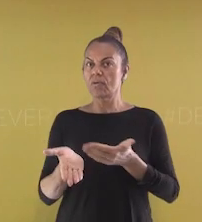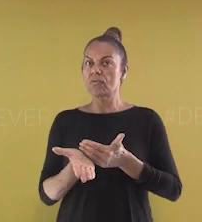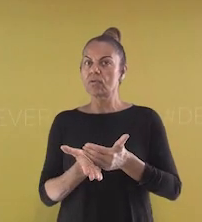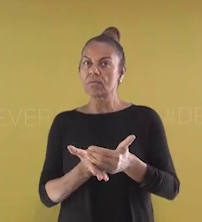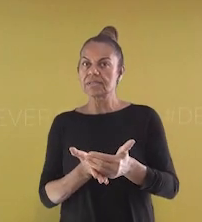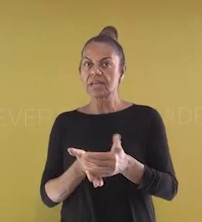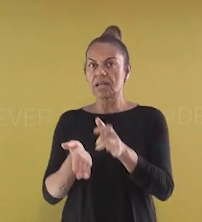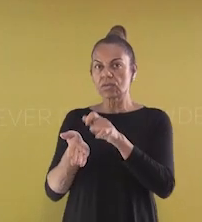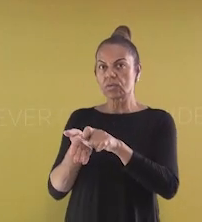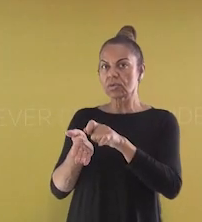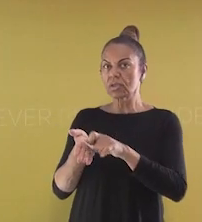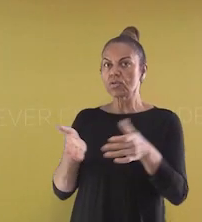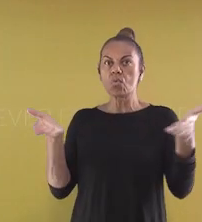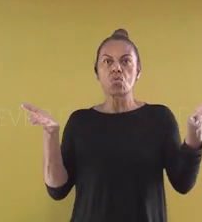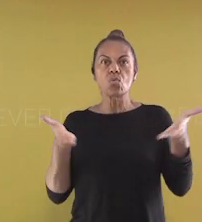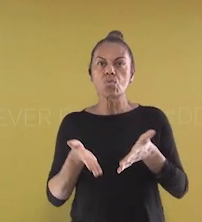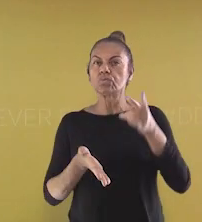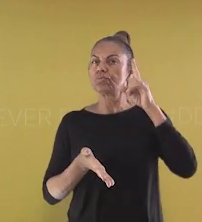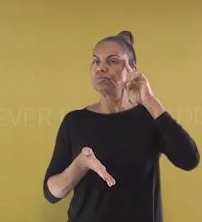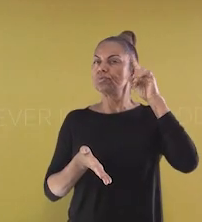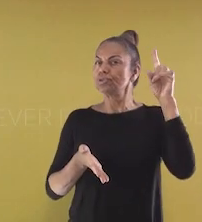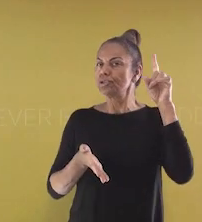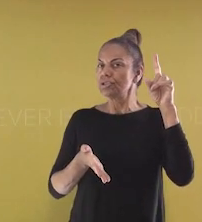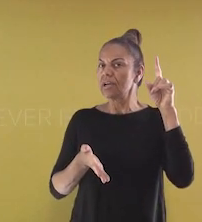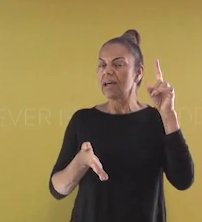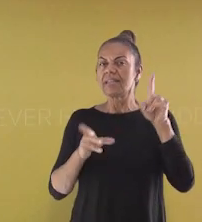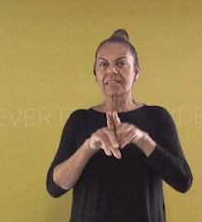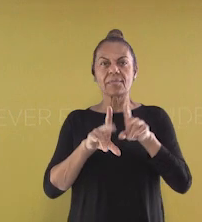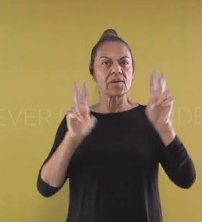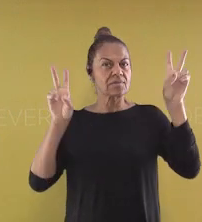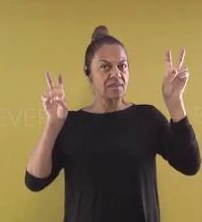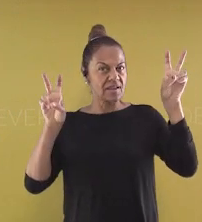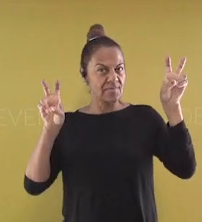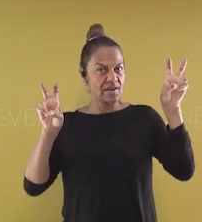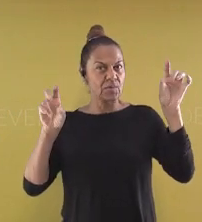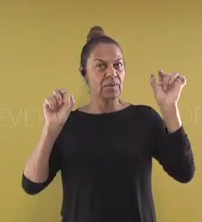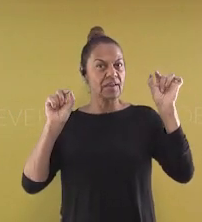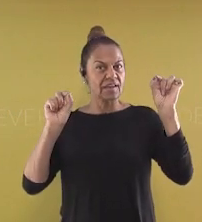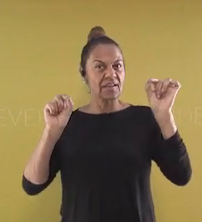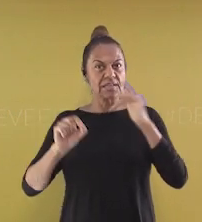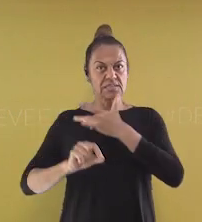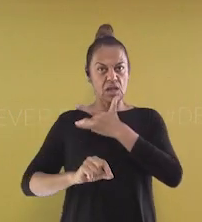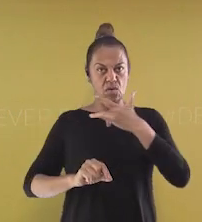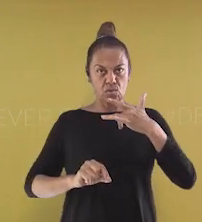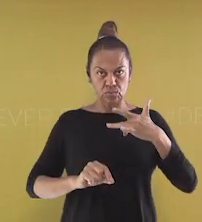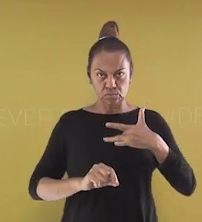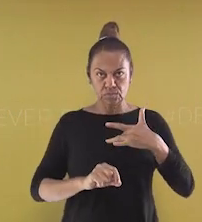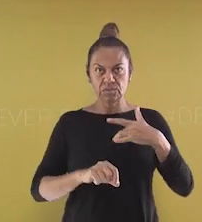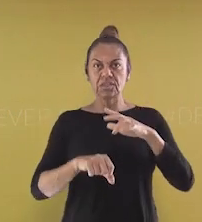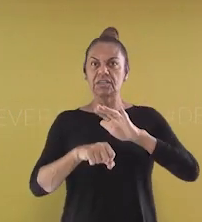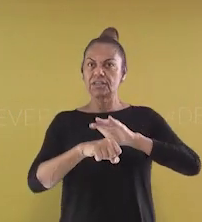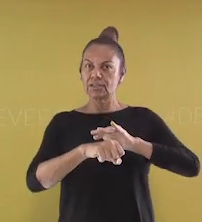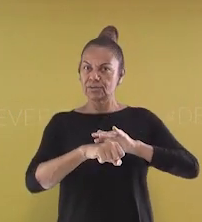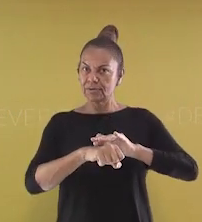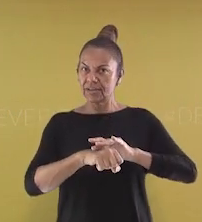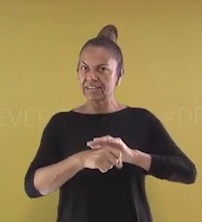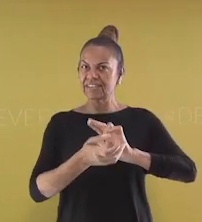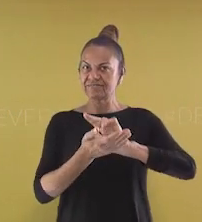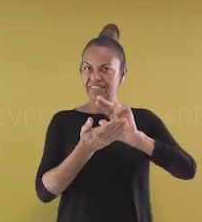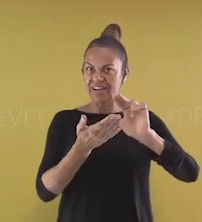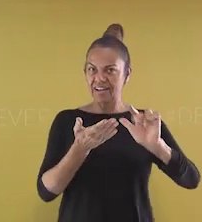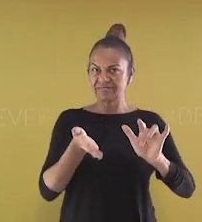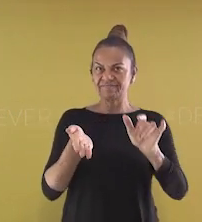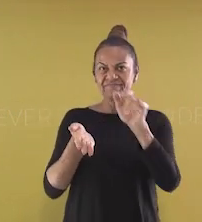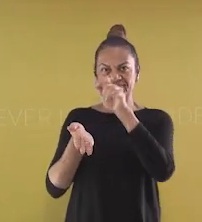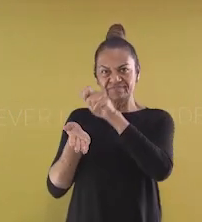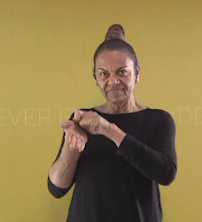Agora, vamos começar anotando a data de hoje e o título da aula, Saúde e Doenças. Vou dar